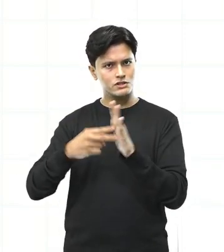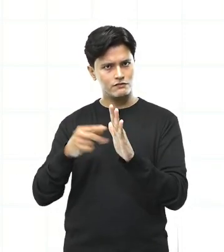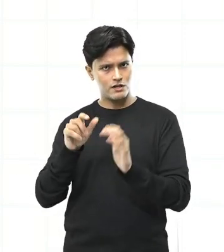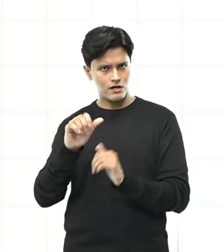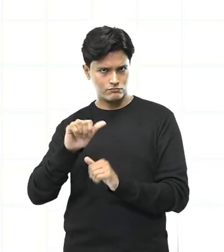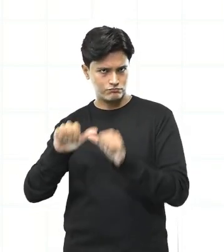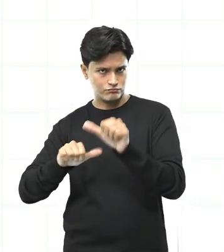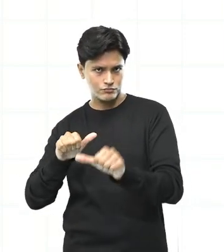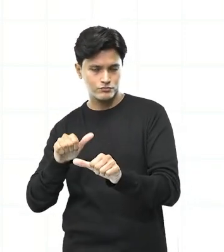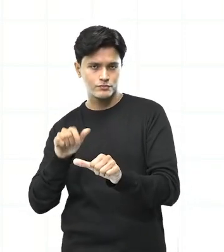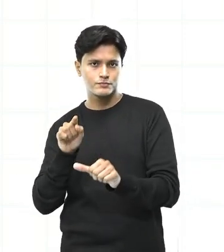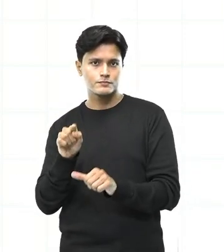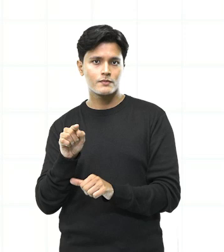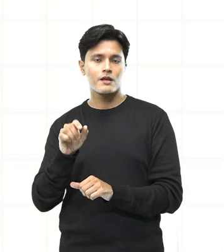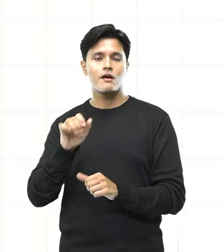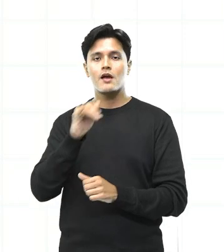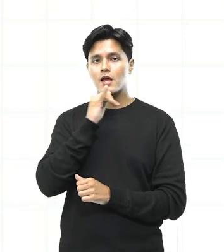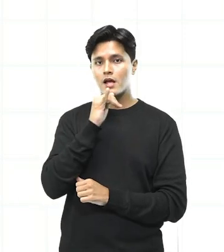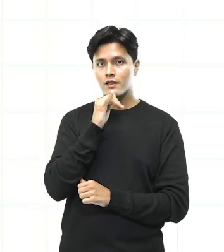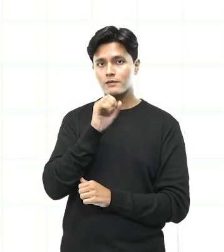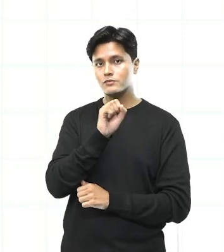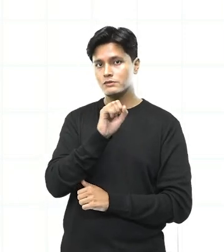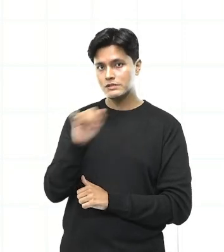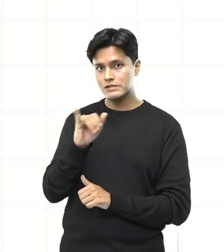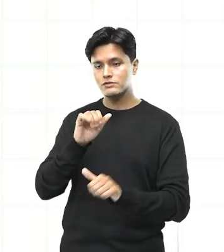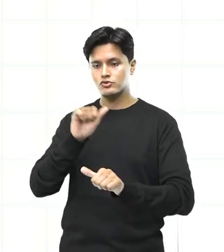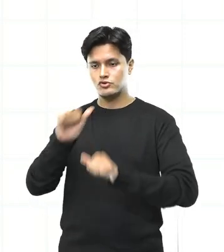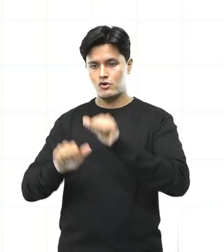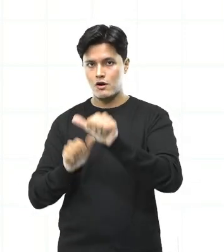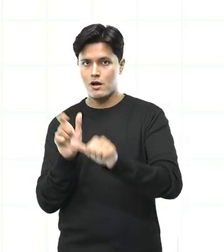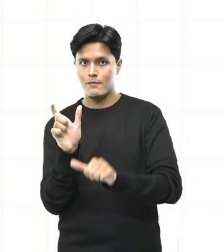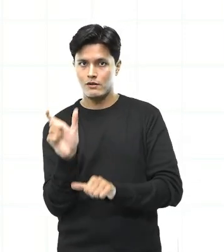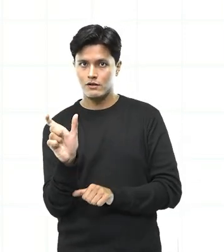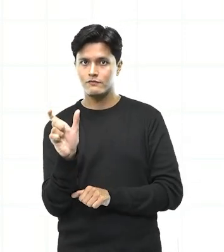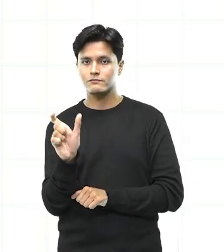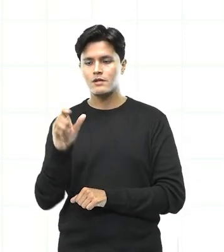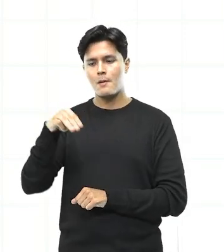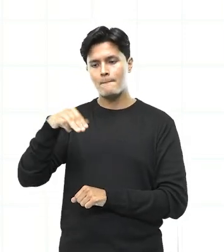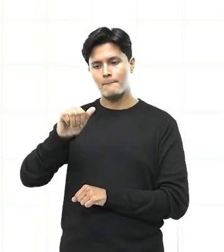eu troco esse mal por bem,